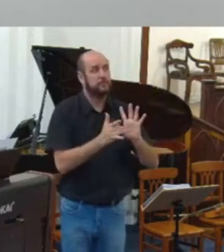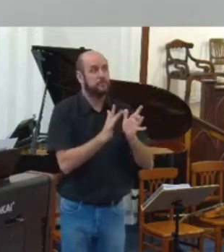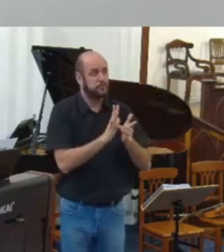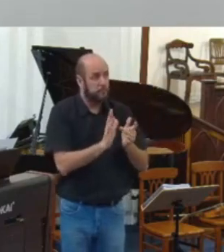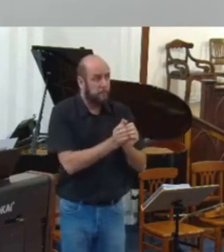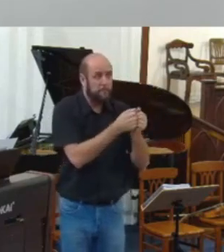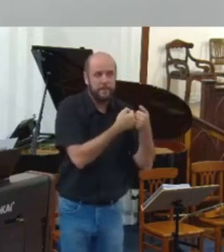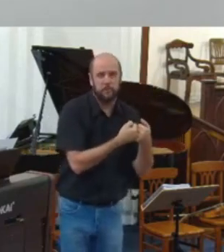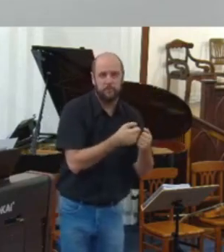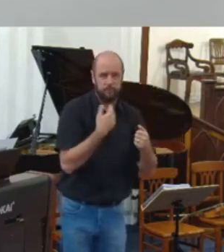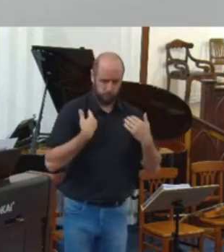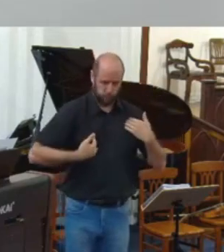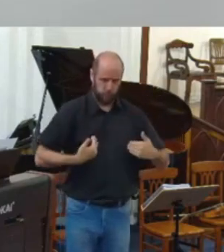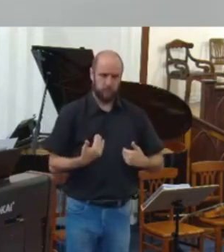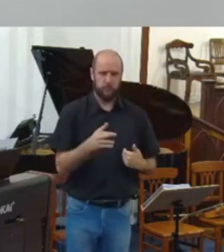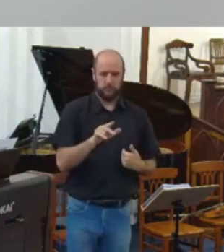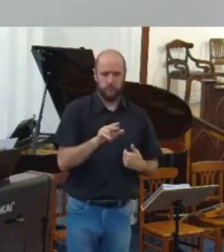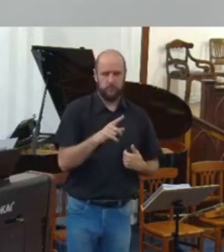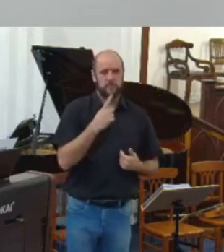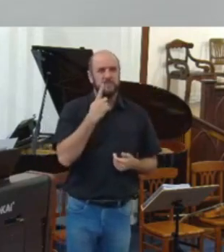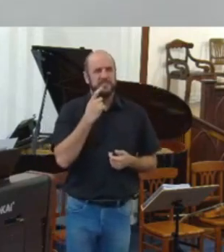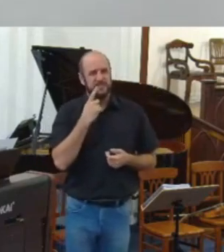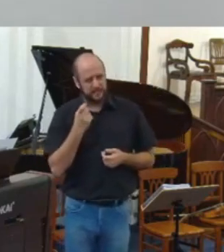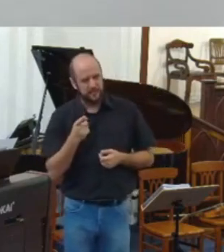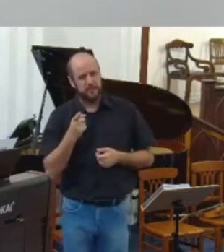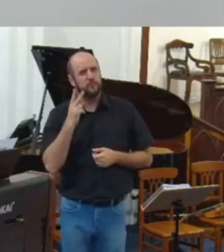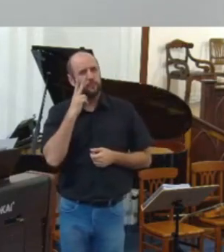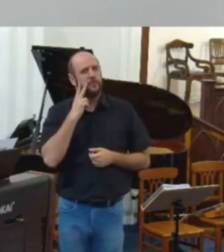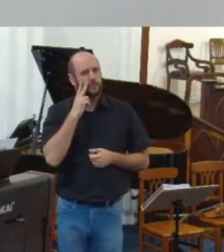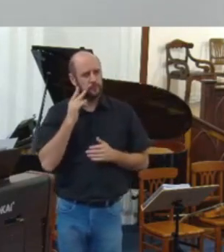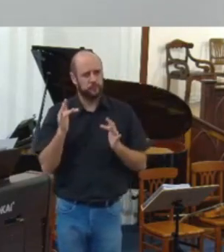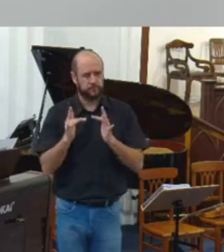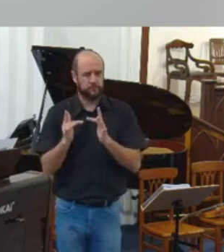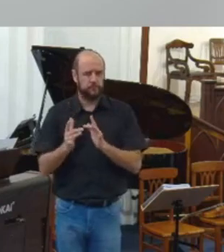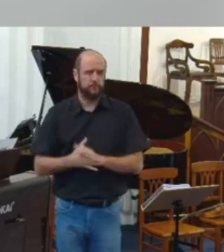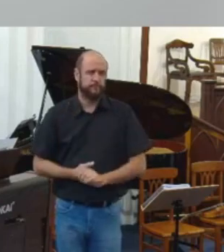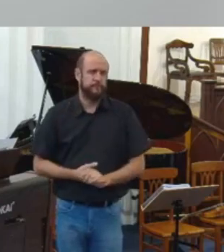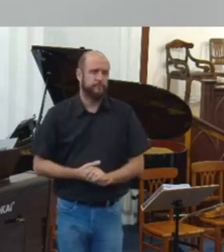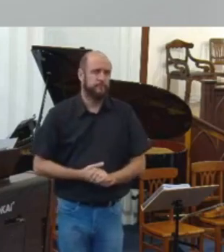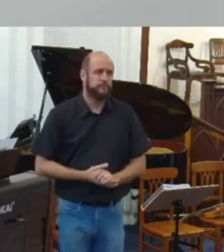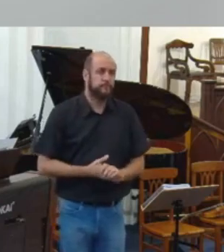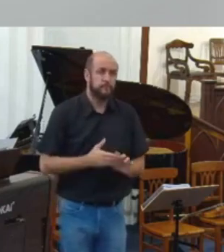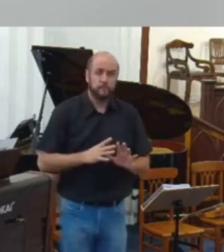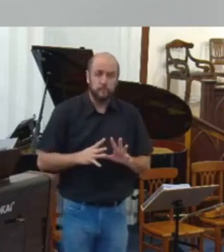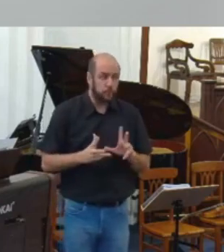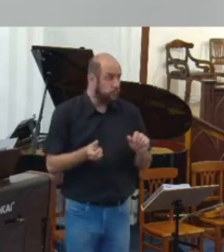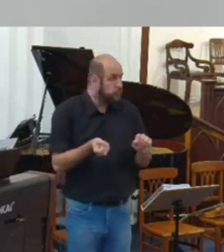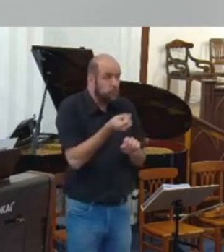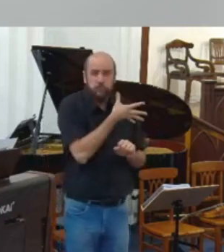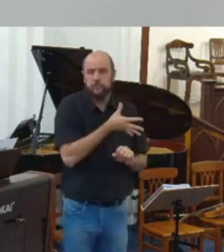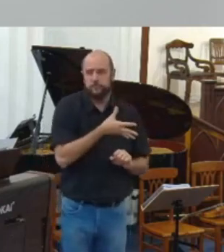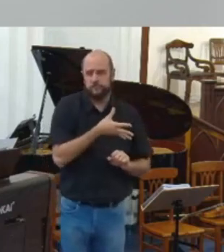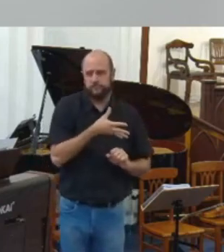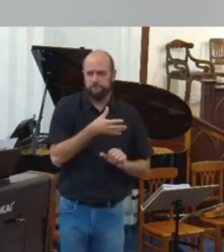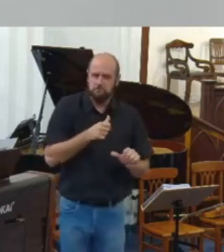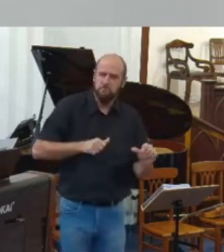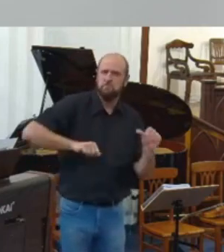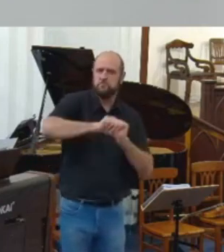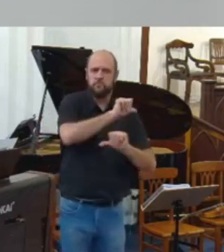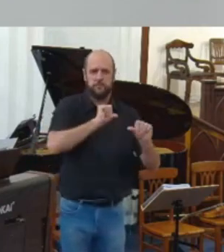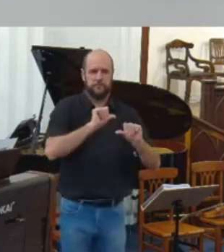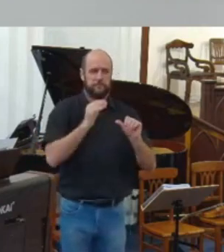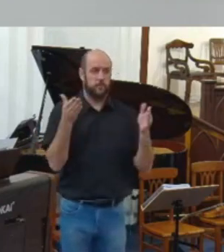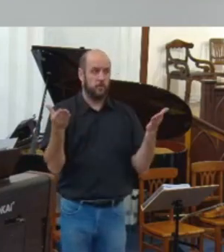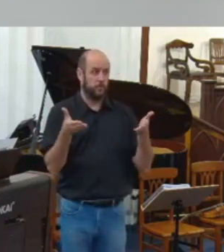isso nós temos o pão aqui e o sangue que ele derramou. Então, tudo é novo. Por isso hoje nós